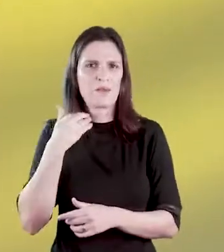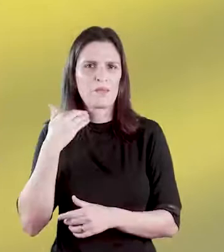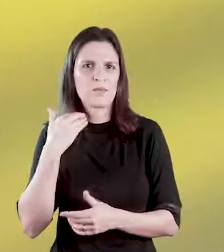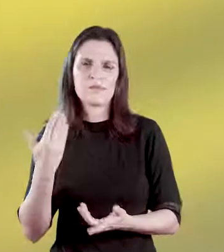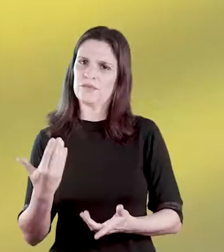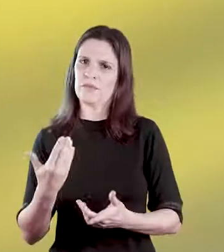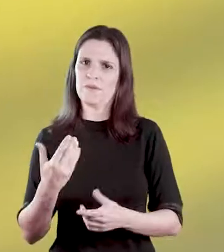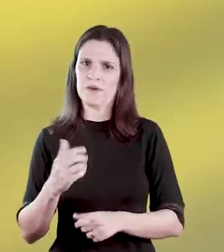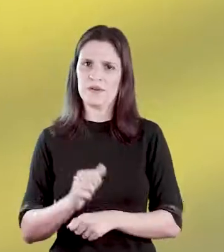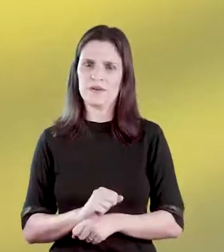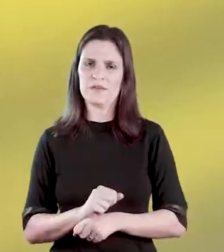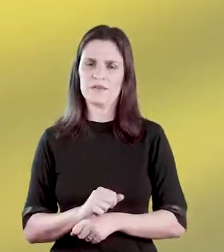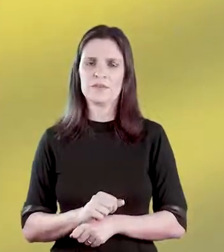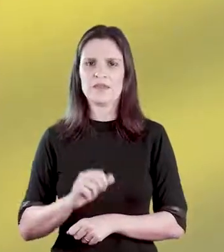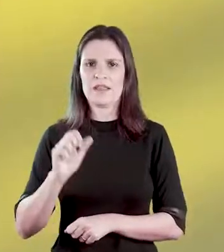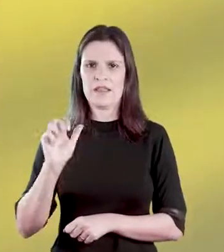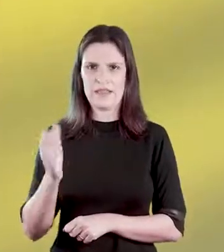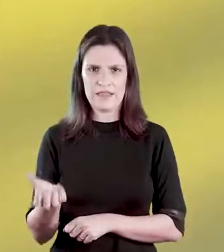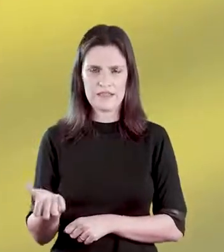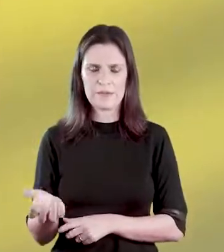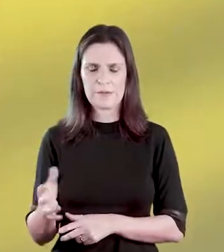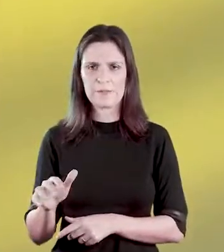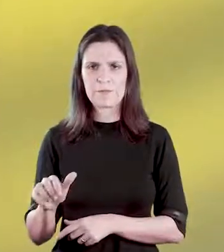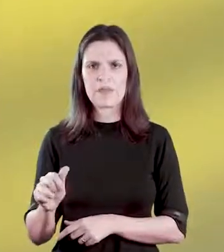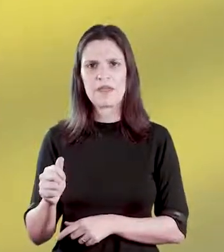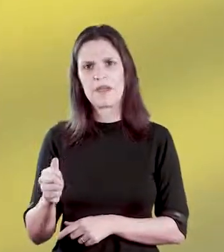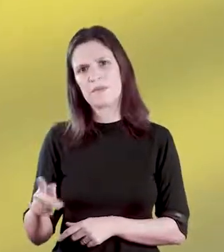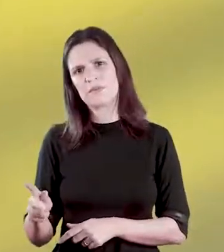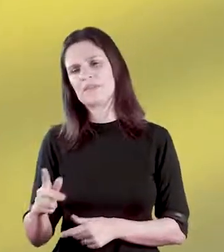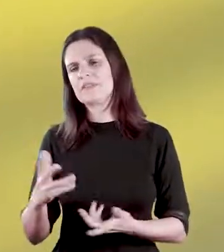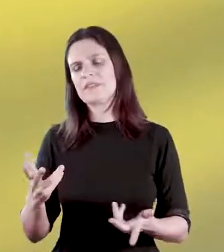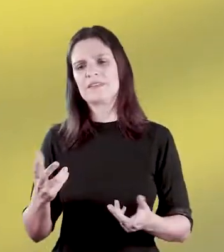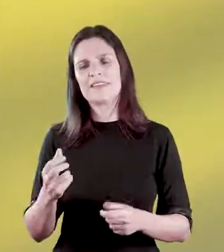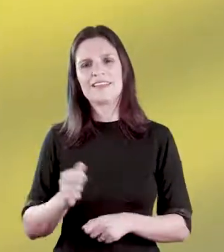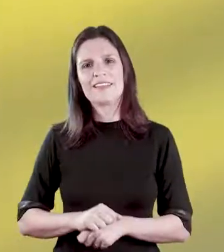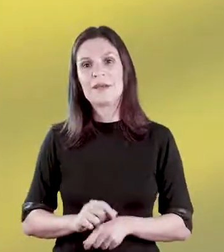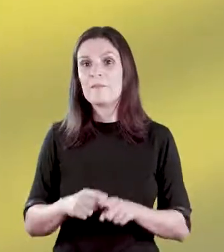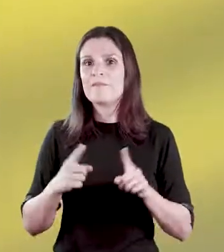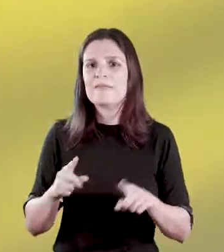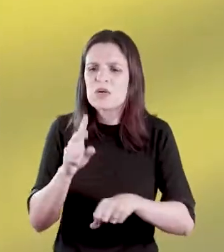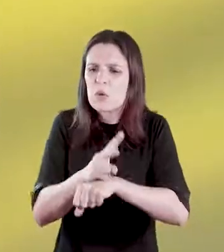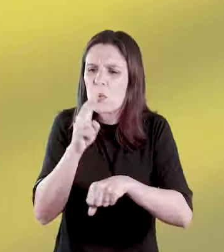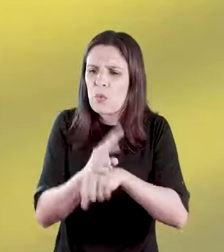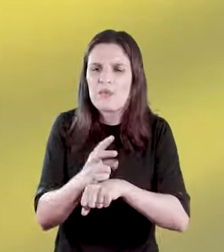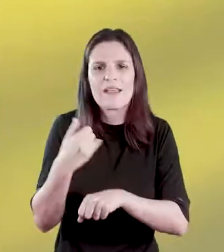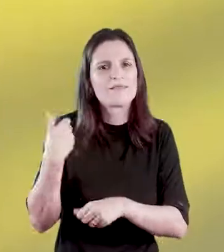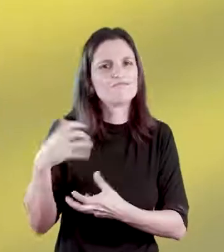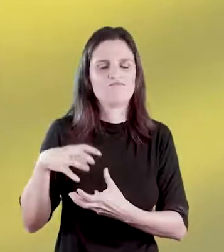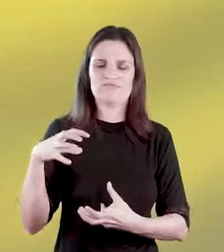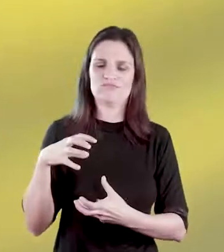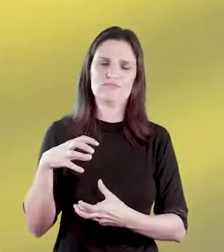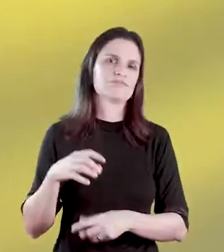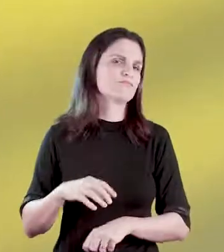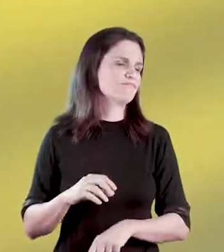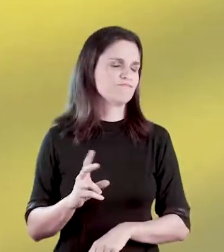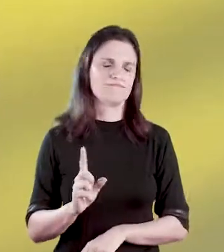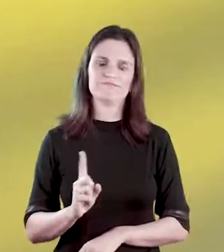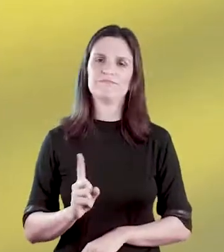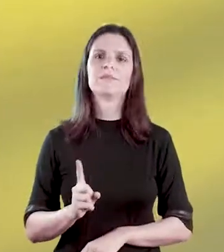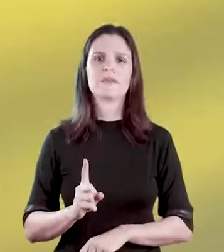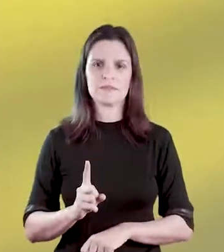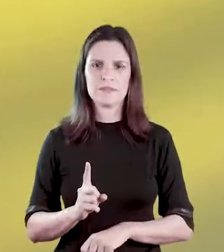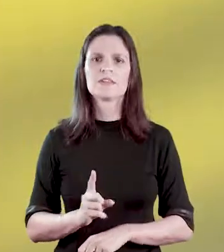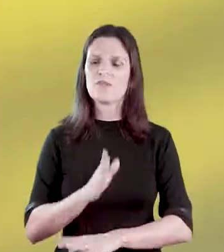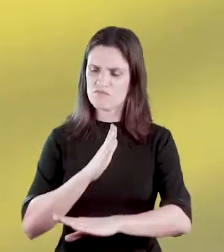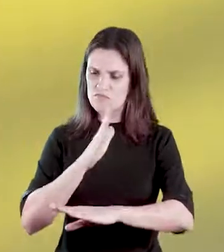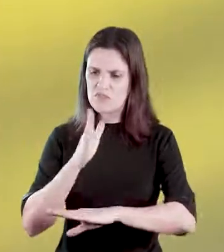pouco que o idoso recebia de aposentadoria que a maioria recebe pouco mas não queria cuidar do Idoso tratava idoso